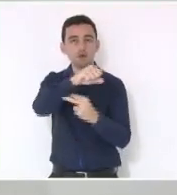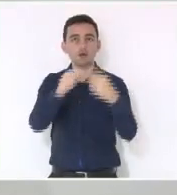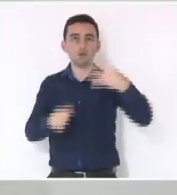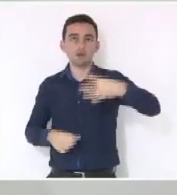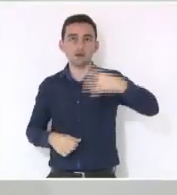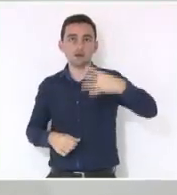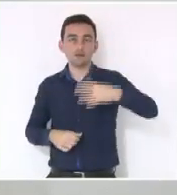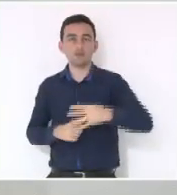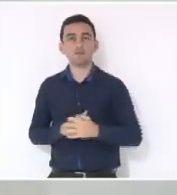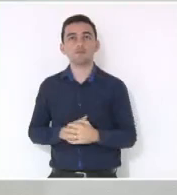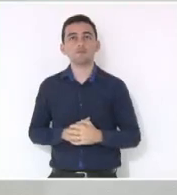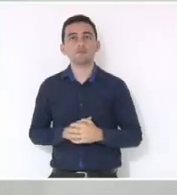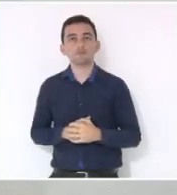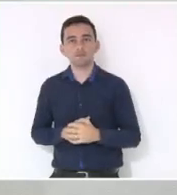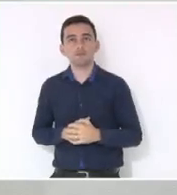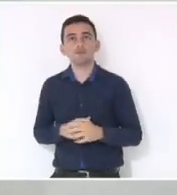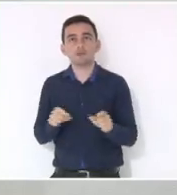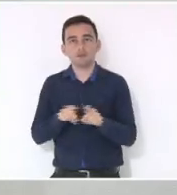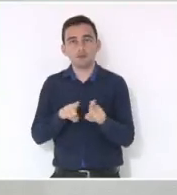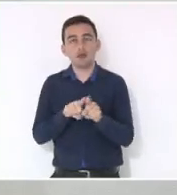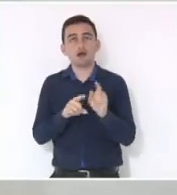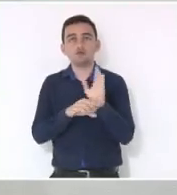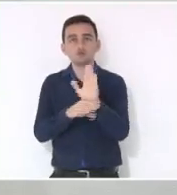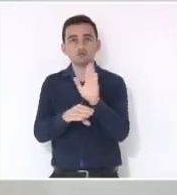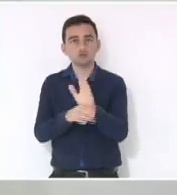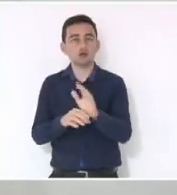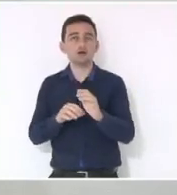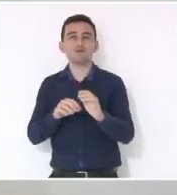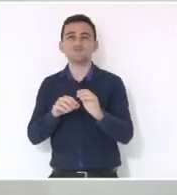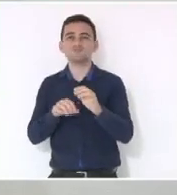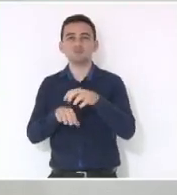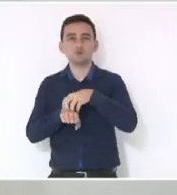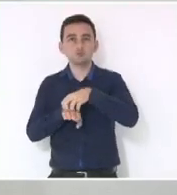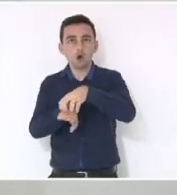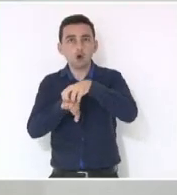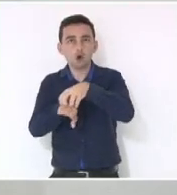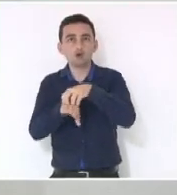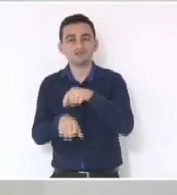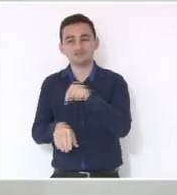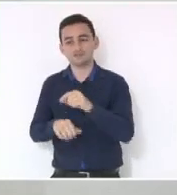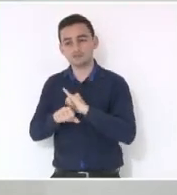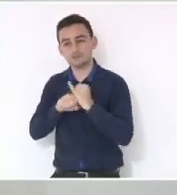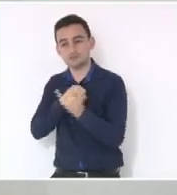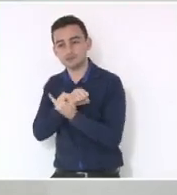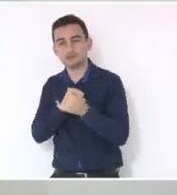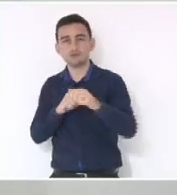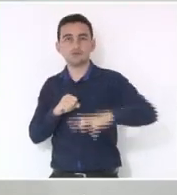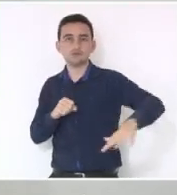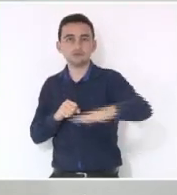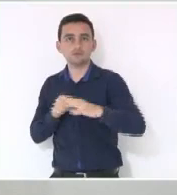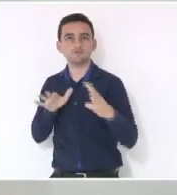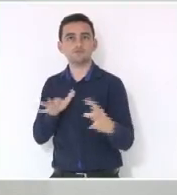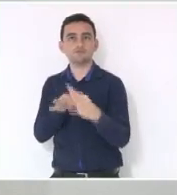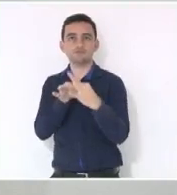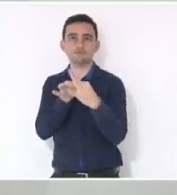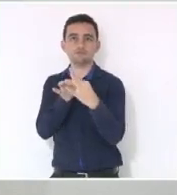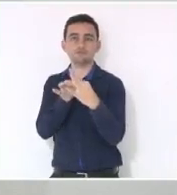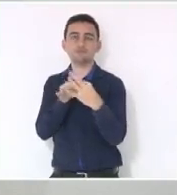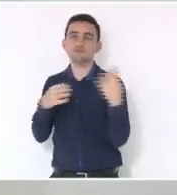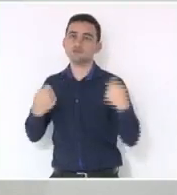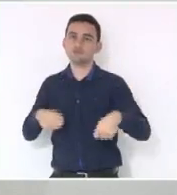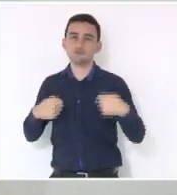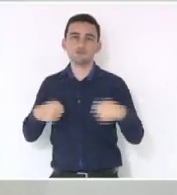para ajudar de transporte ligando a ilha ao continente. Então, é uma prioridade que tem que